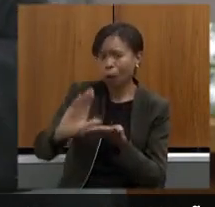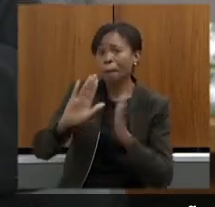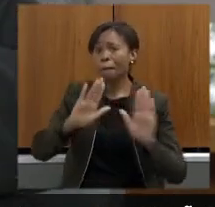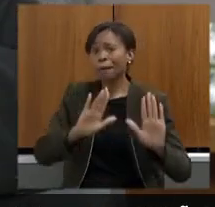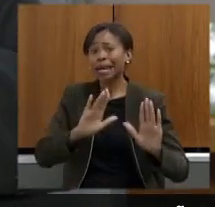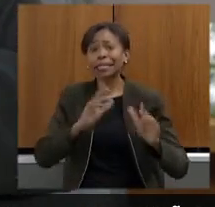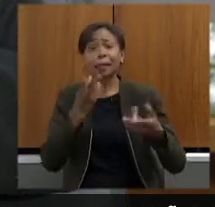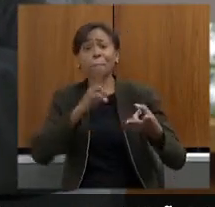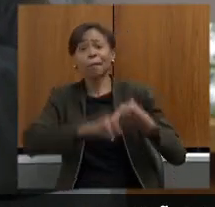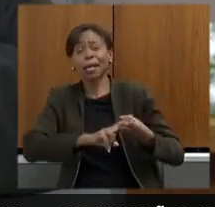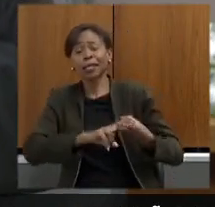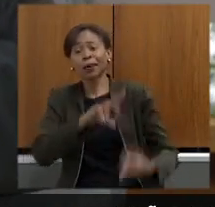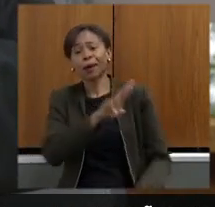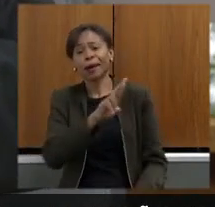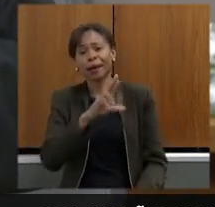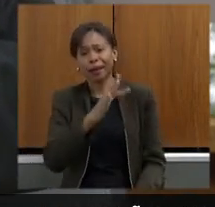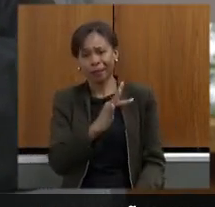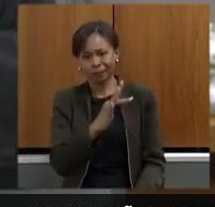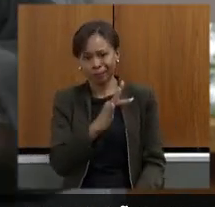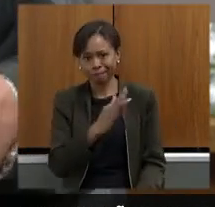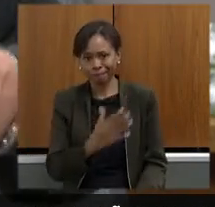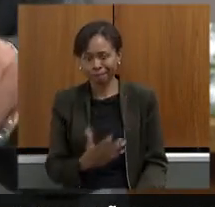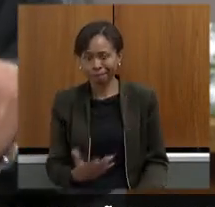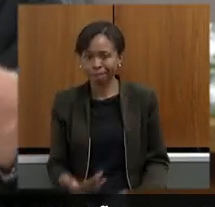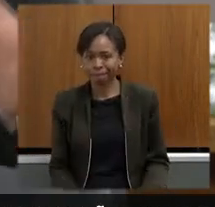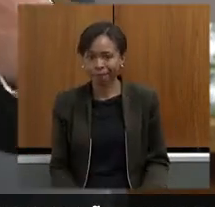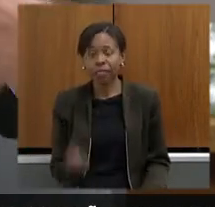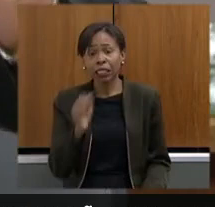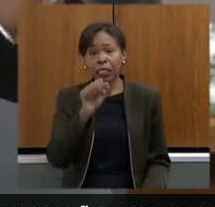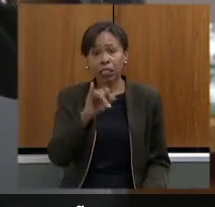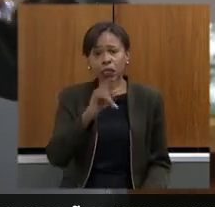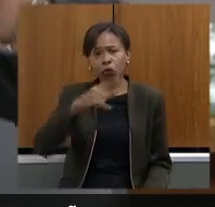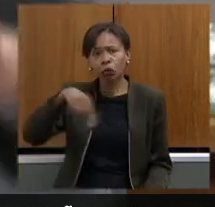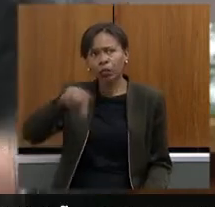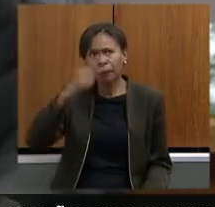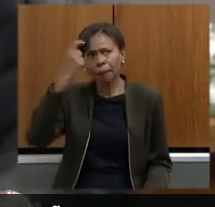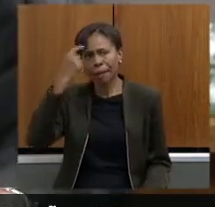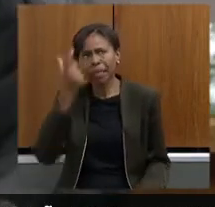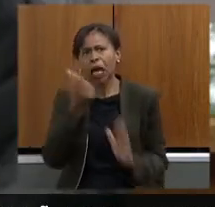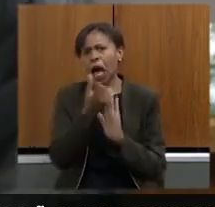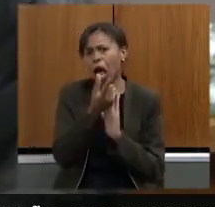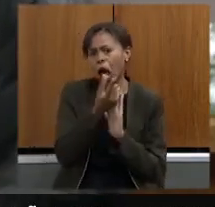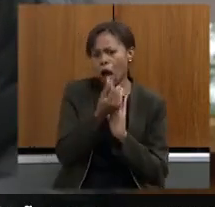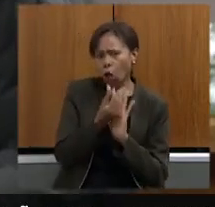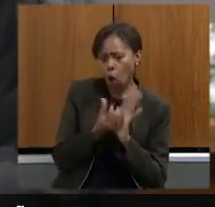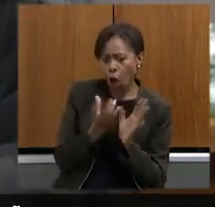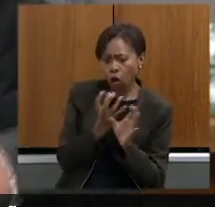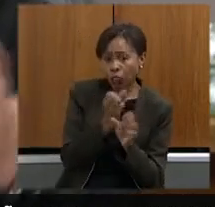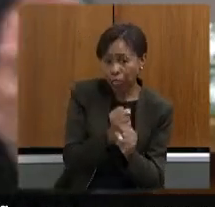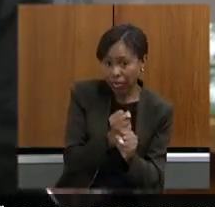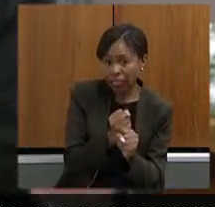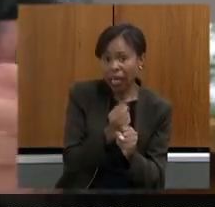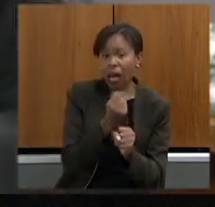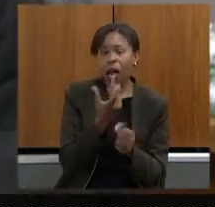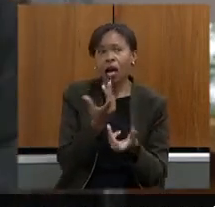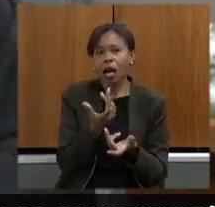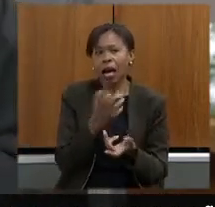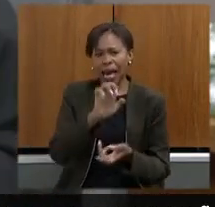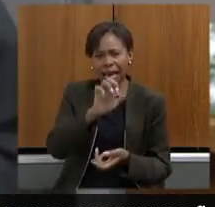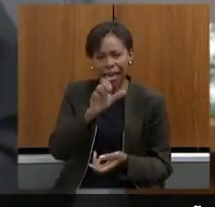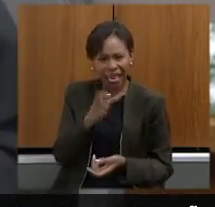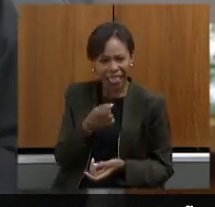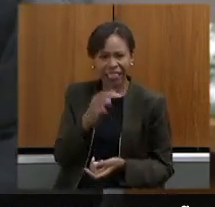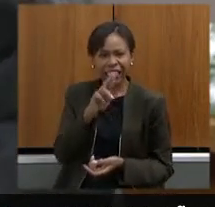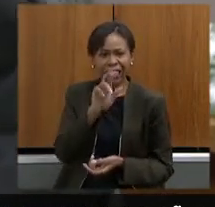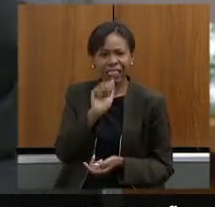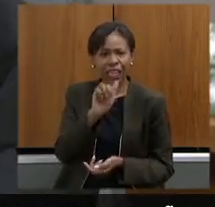regime de recuperação fiscal se você soma receita Extraordinária na equivalência receita